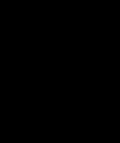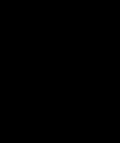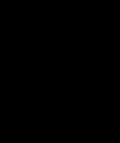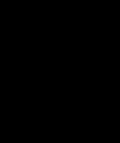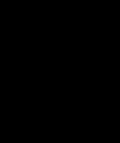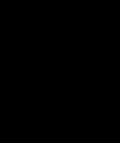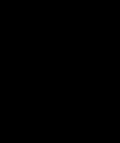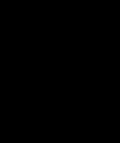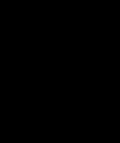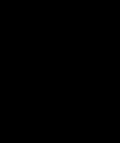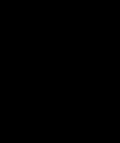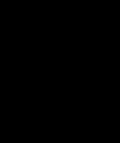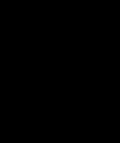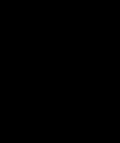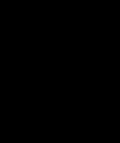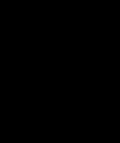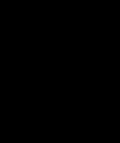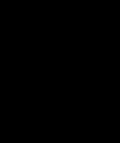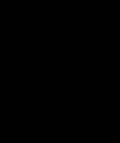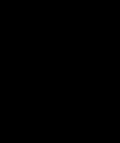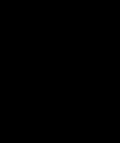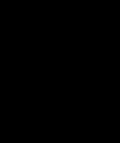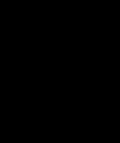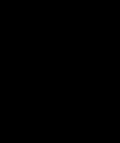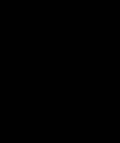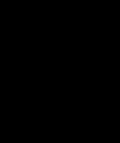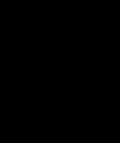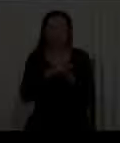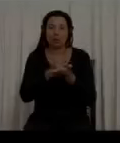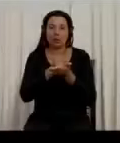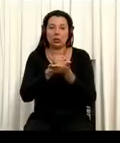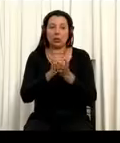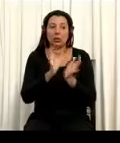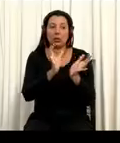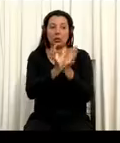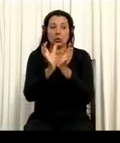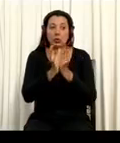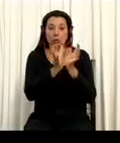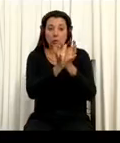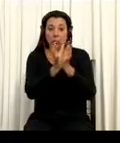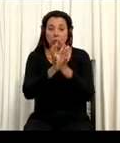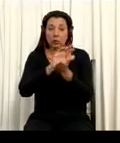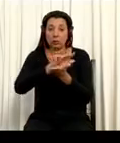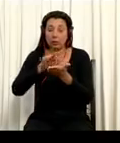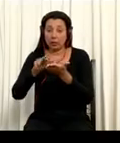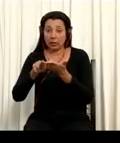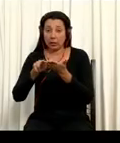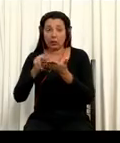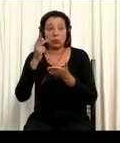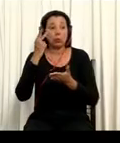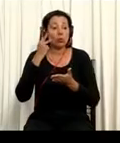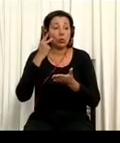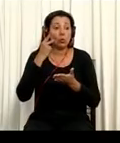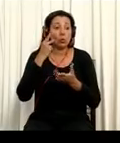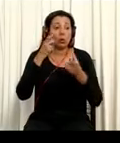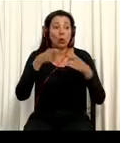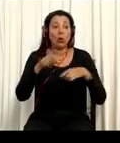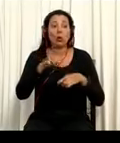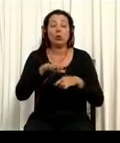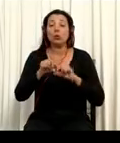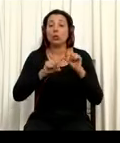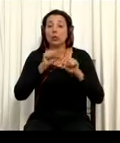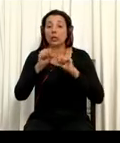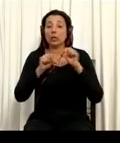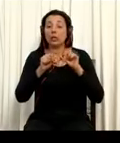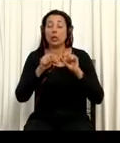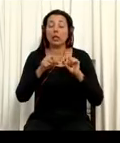solidariedade que traz esse entendimento da solidariedade de classe, da solidariedade dos comuns, onde